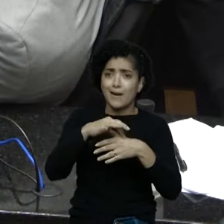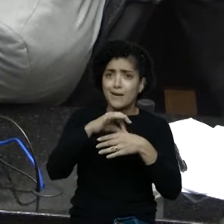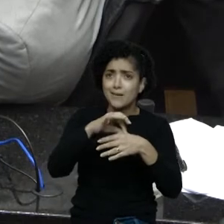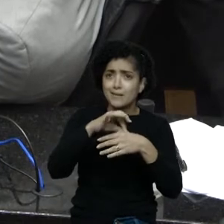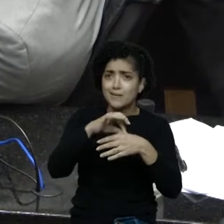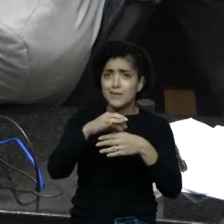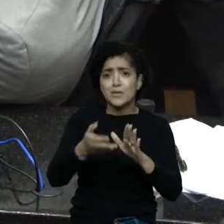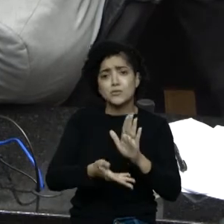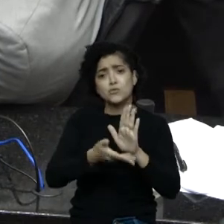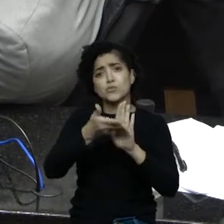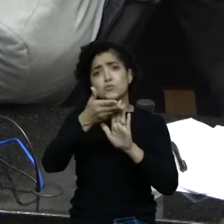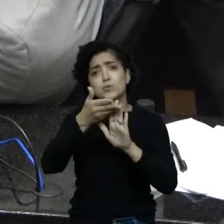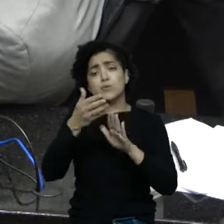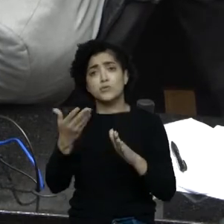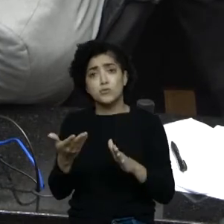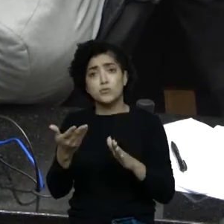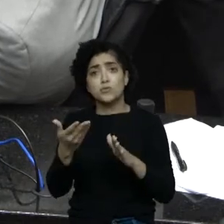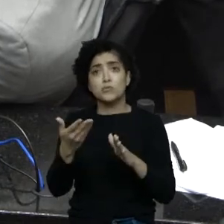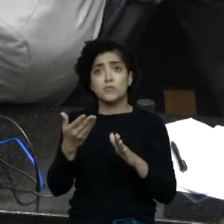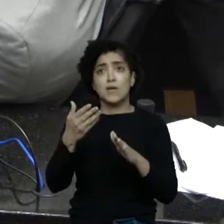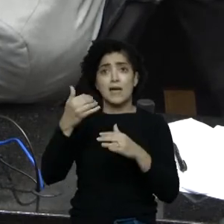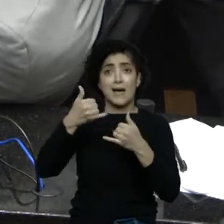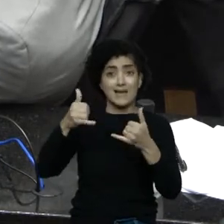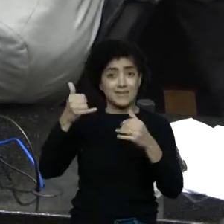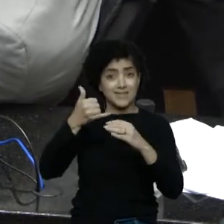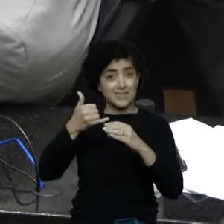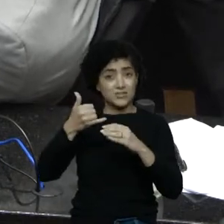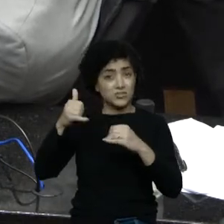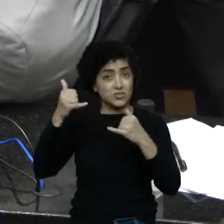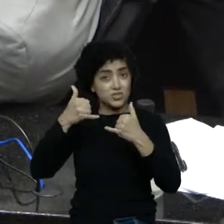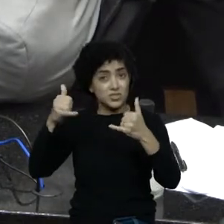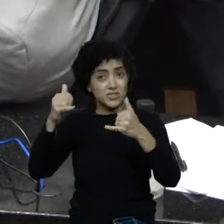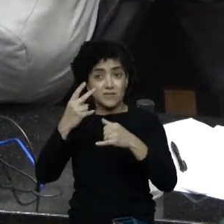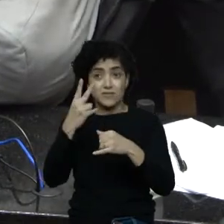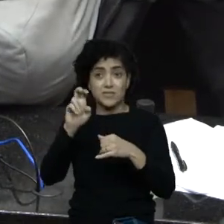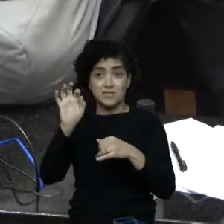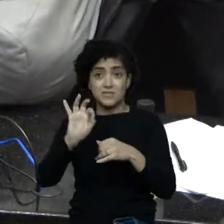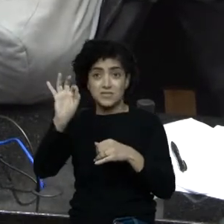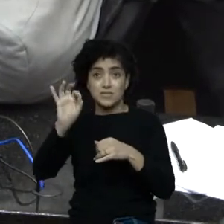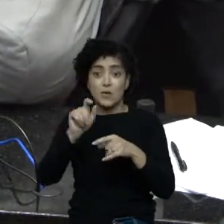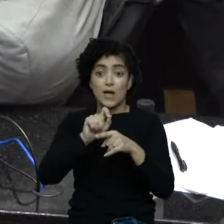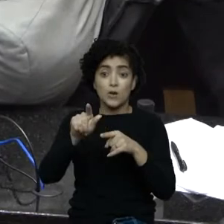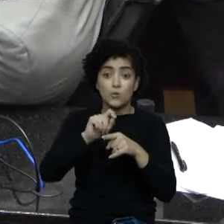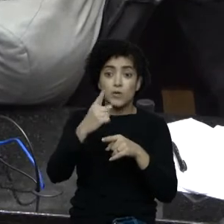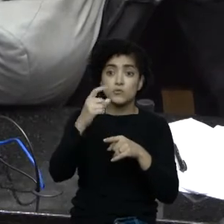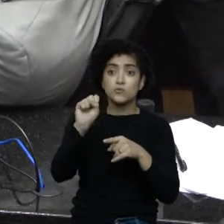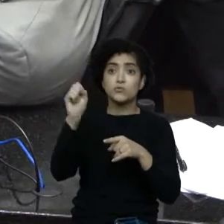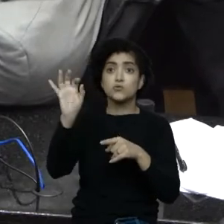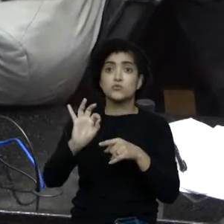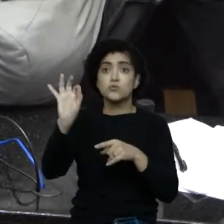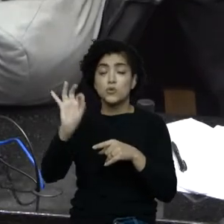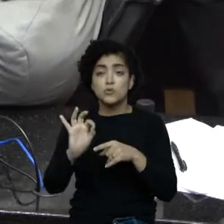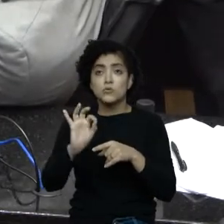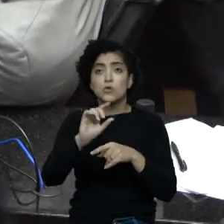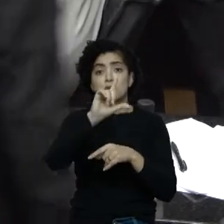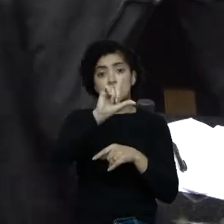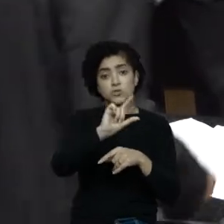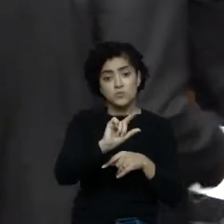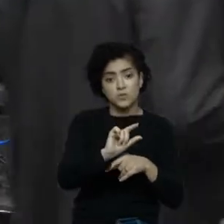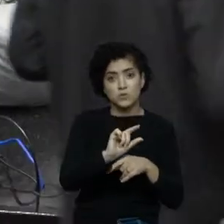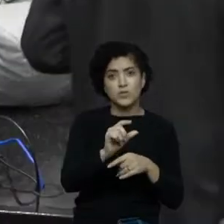por cento por causa da inflação a energia 25 os aluguéis 18 diminuiu-se o